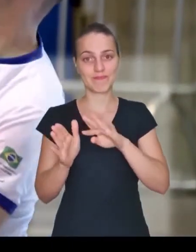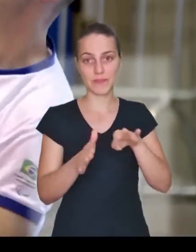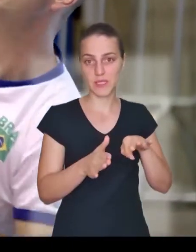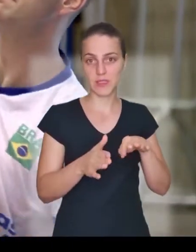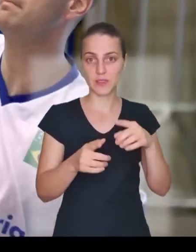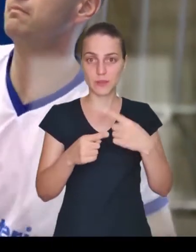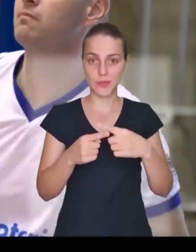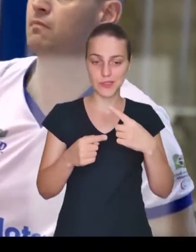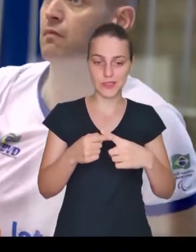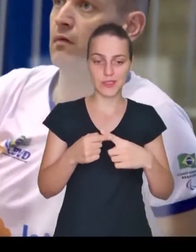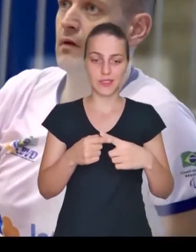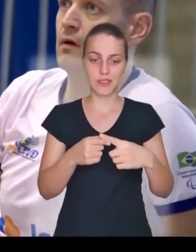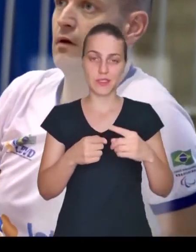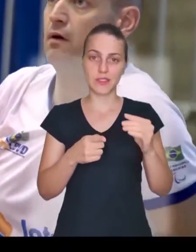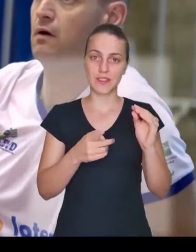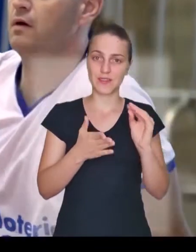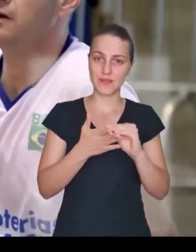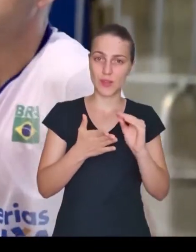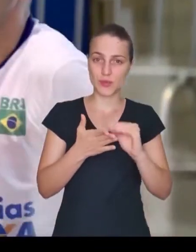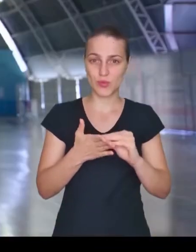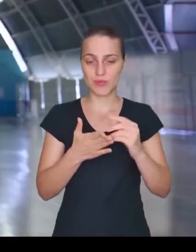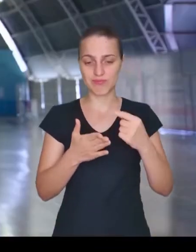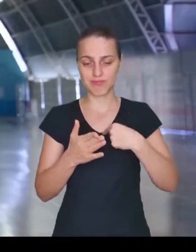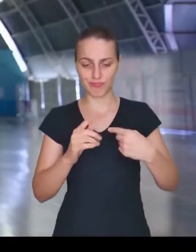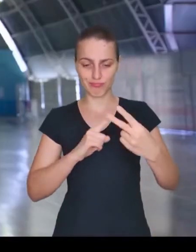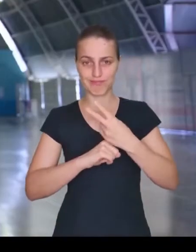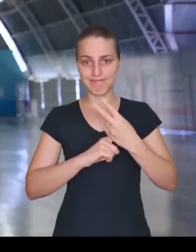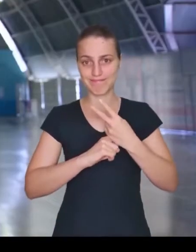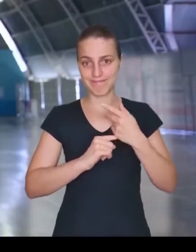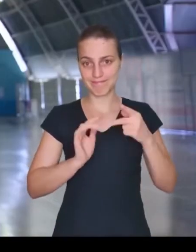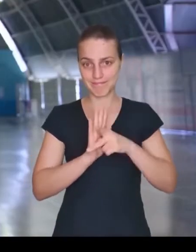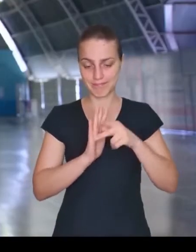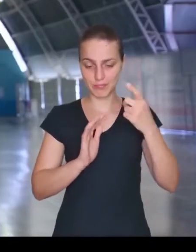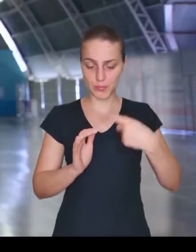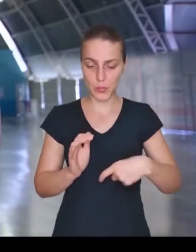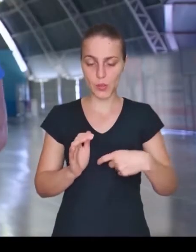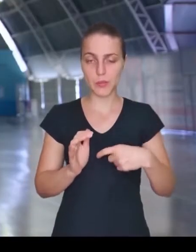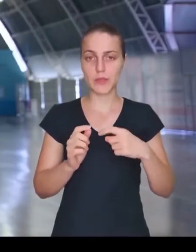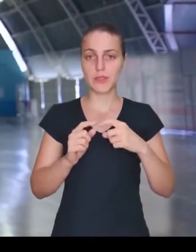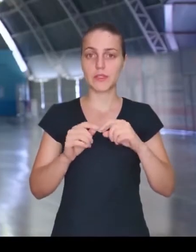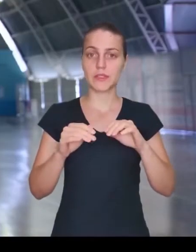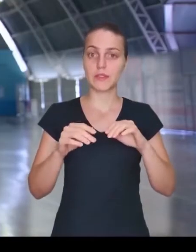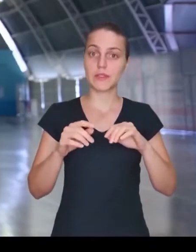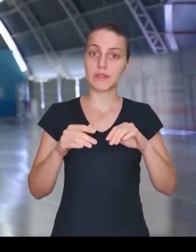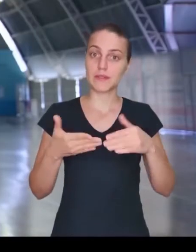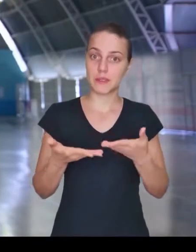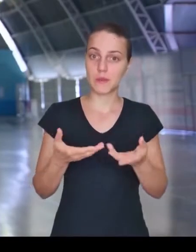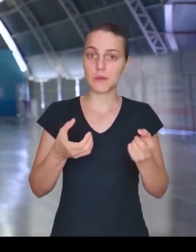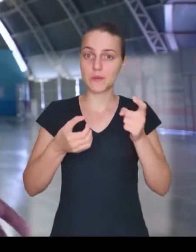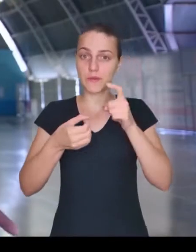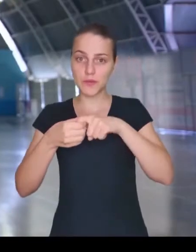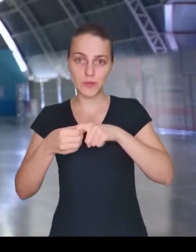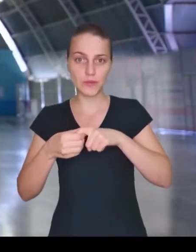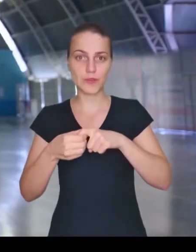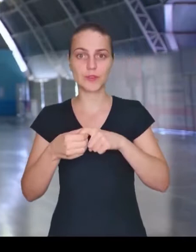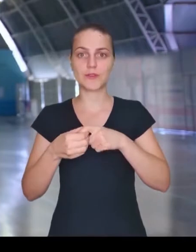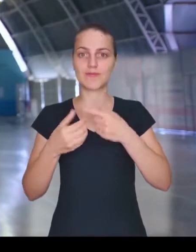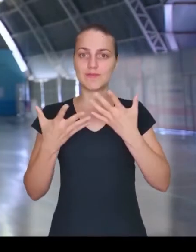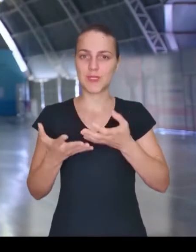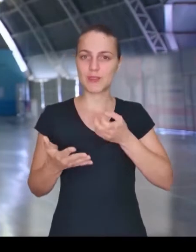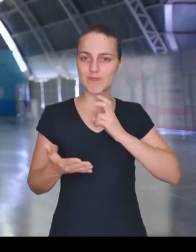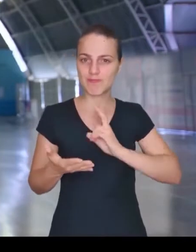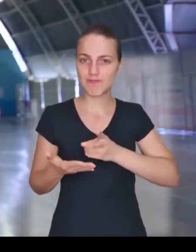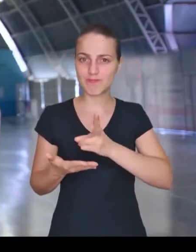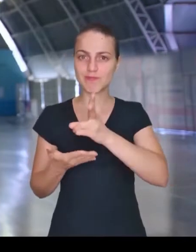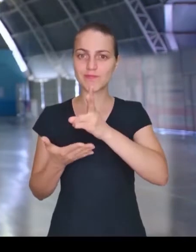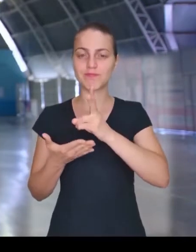e nunca mais fiquei fora da seleção. Era como Anderson dos Santos, atleta de vôlei sentado. mais uma pessoa, trabalhador,